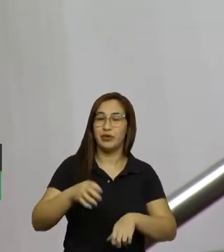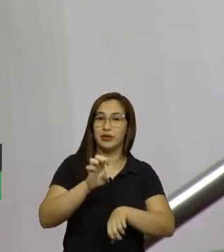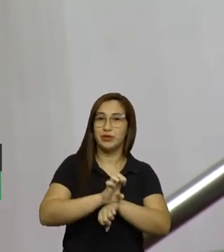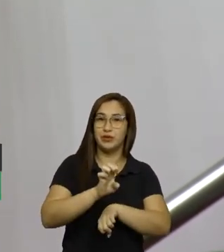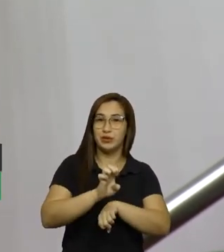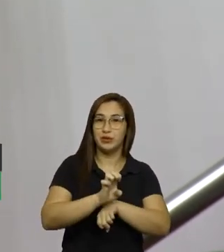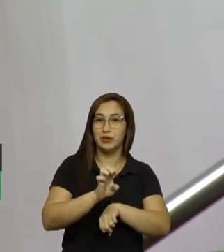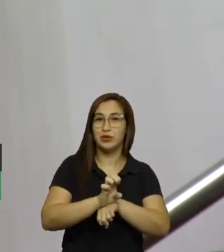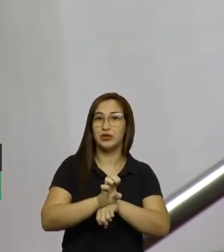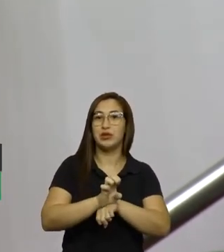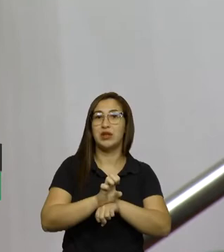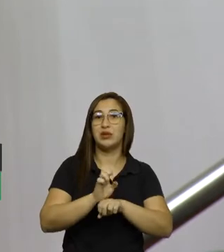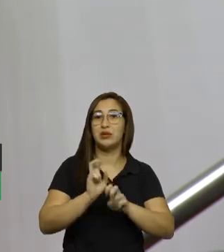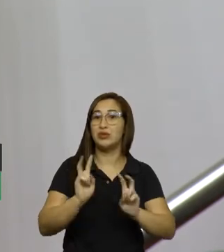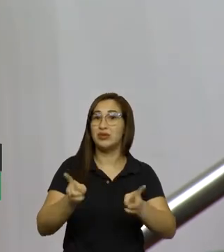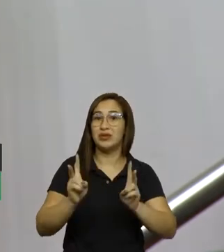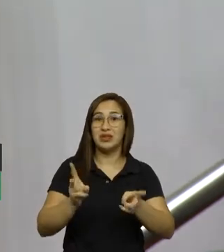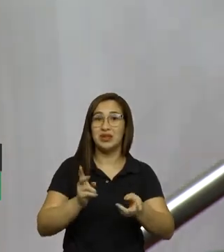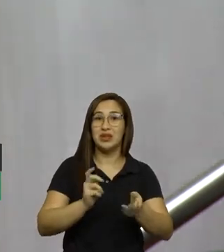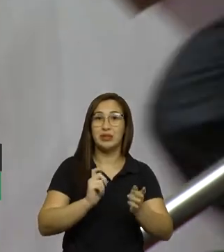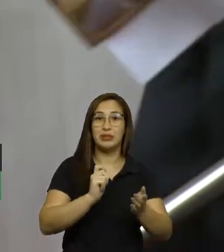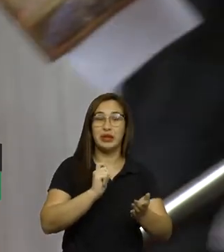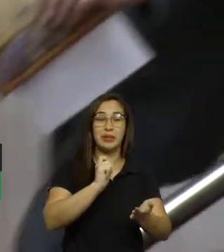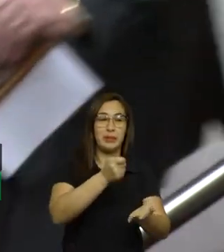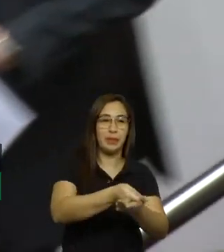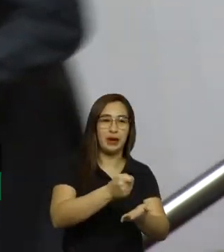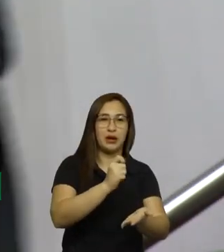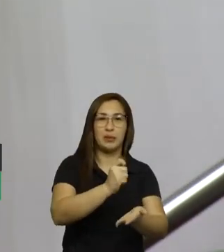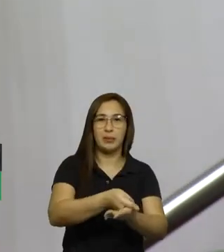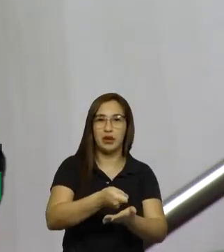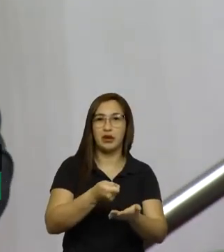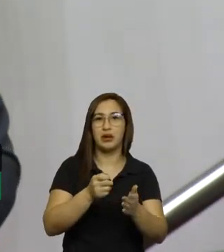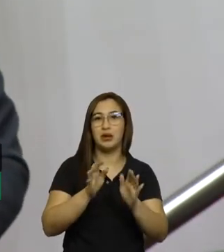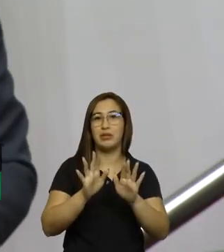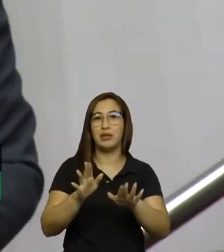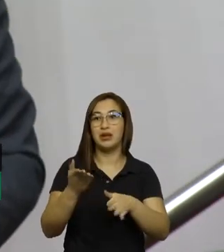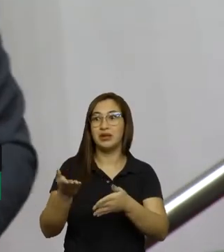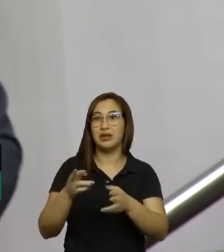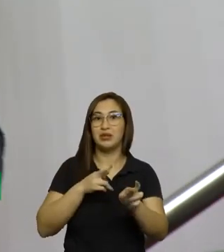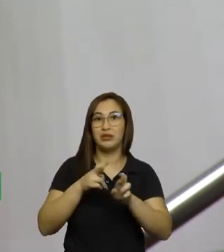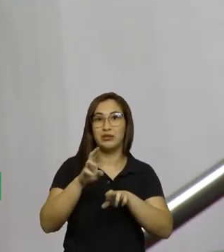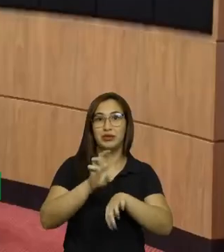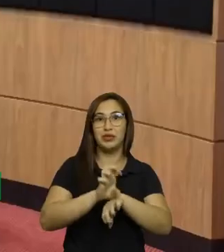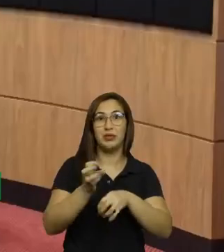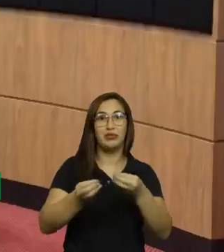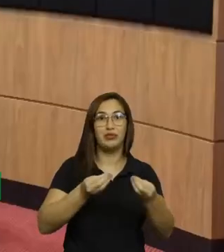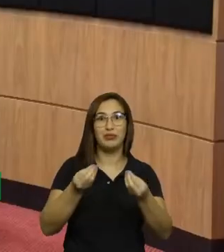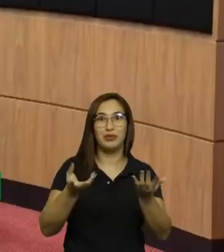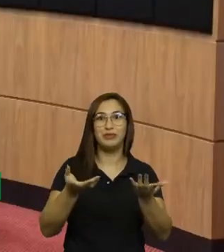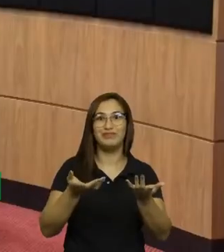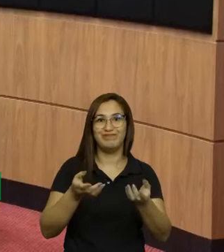Ivanatis, colocando recursos estaduais em rodovia federal, mas está deixando as estaduais em situações difíceis como essa,